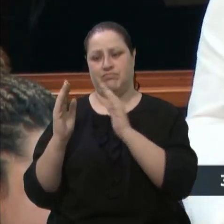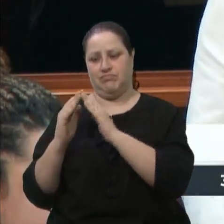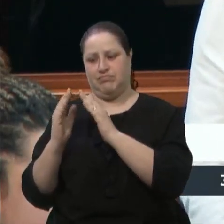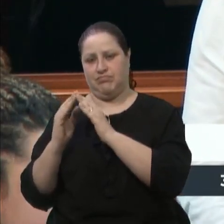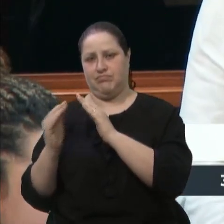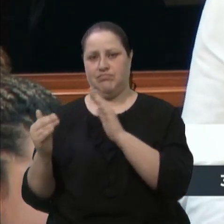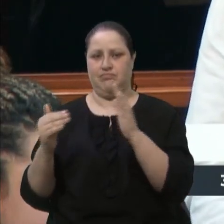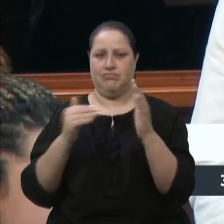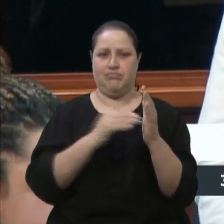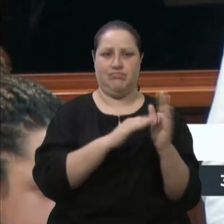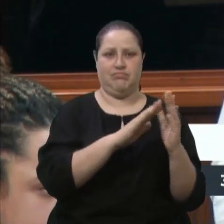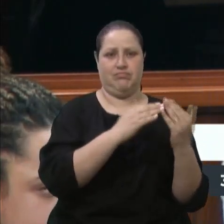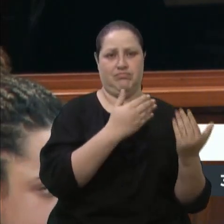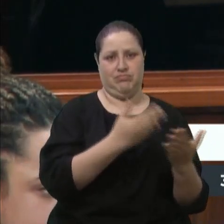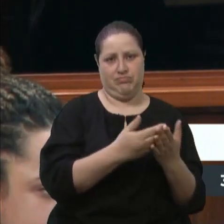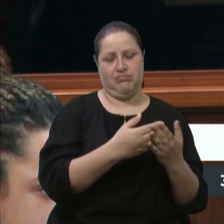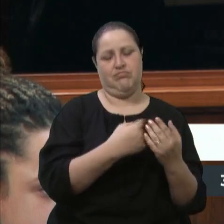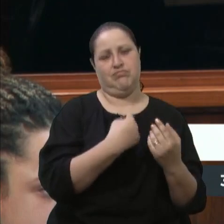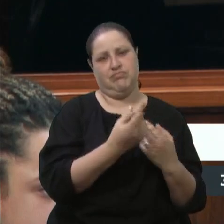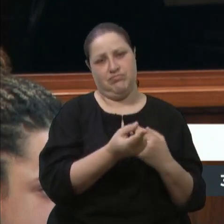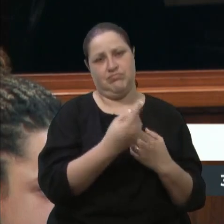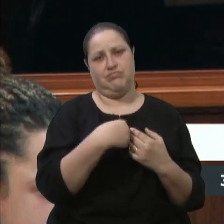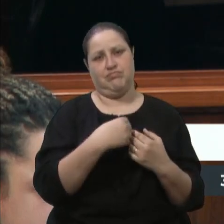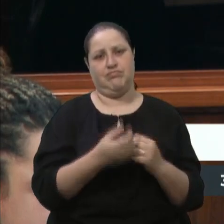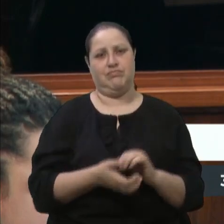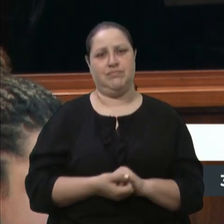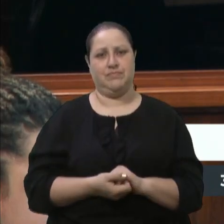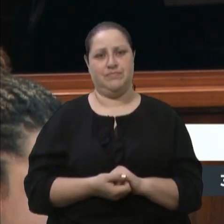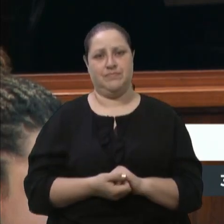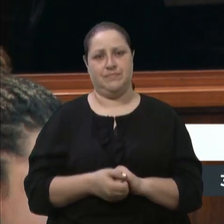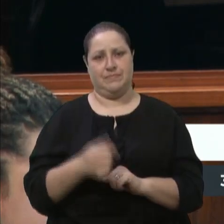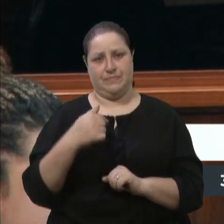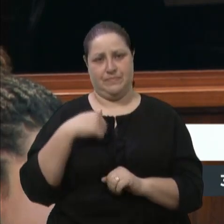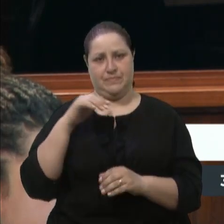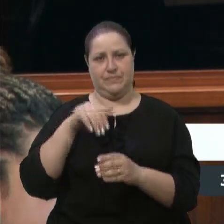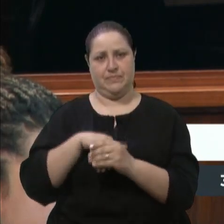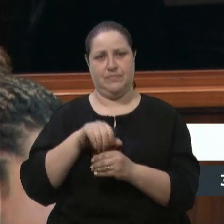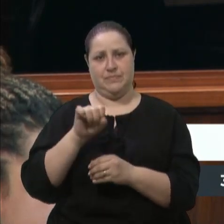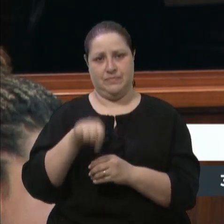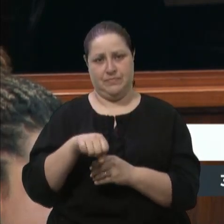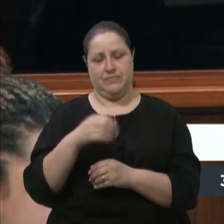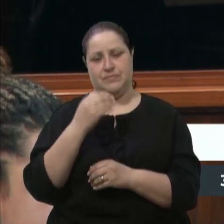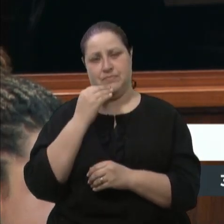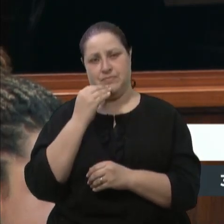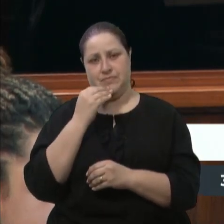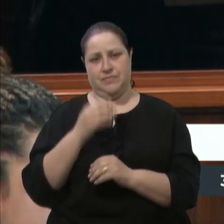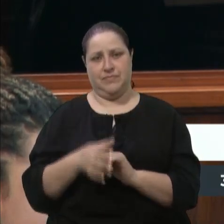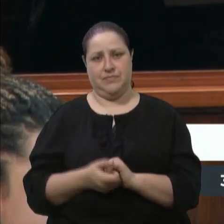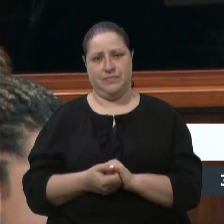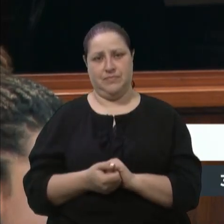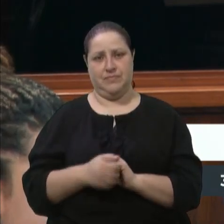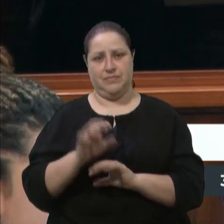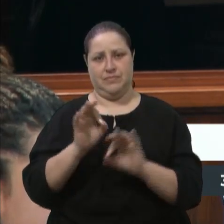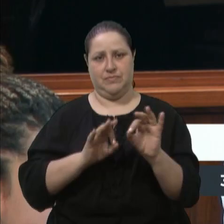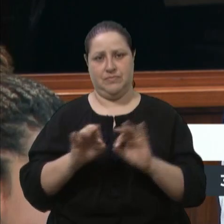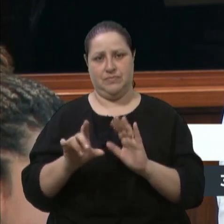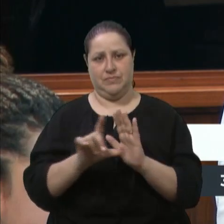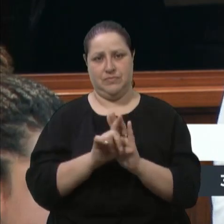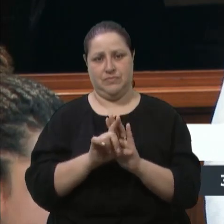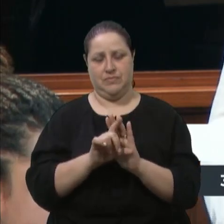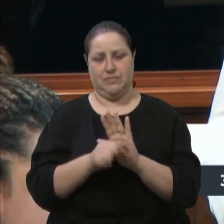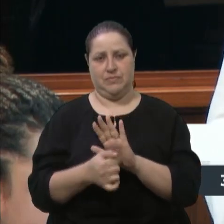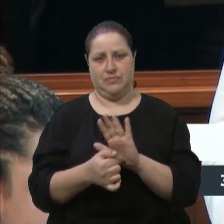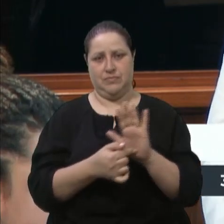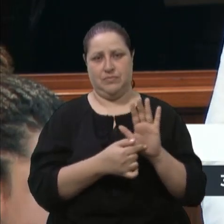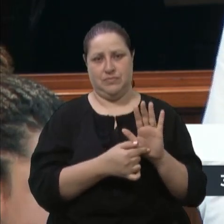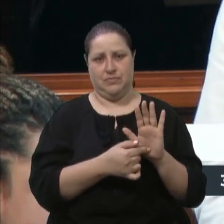instituição de ensino e vice-versa. Nós votaremos favoráveis, logicamente, no projeto de lei que foi